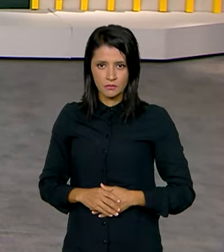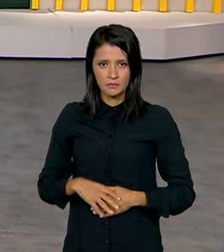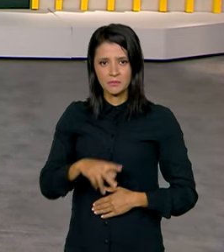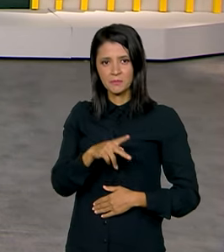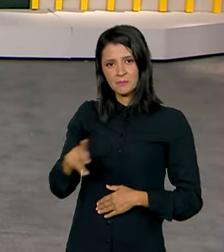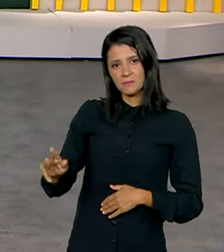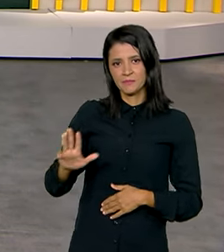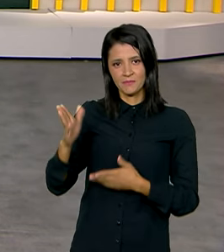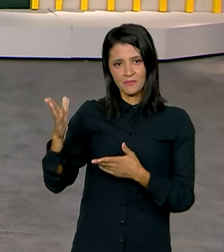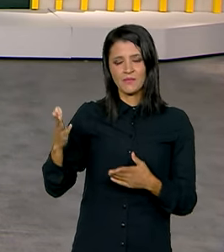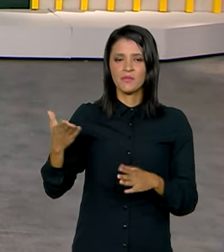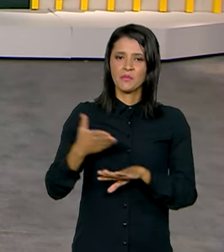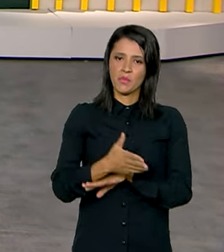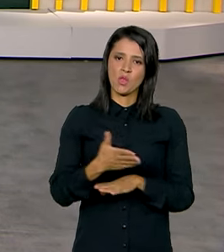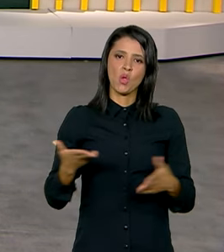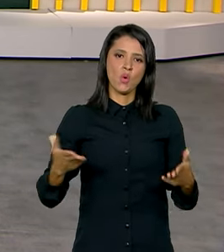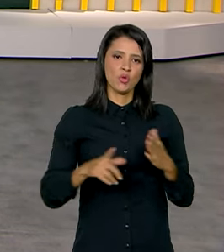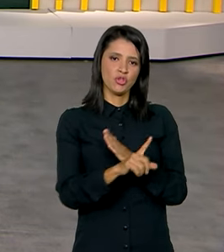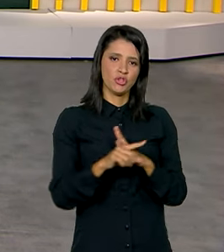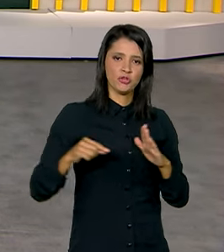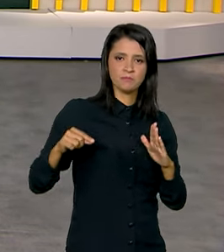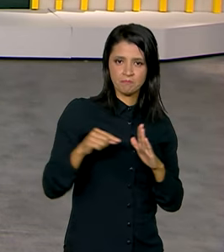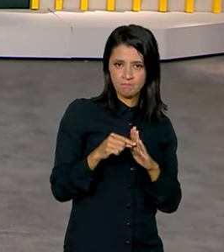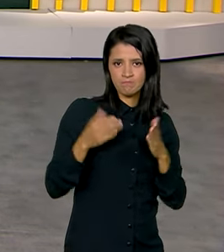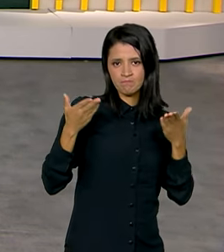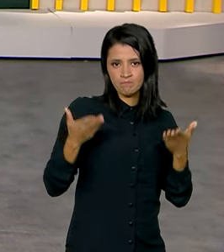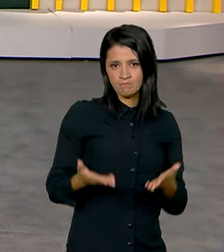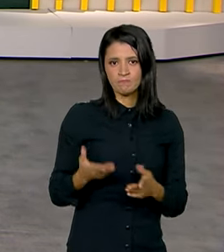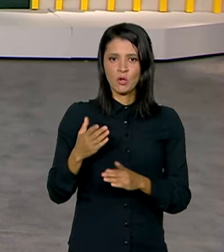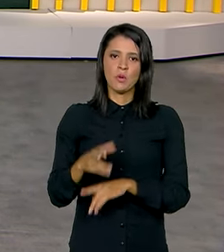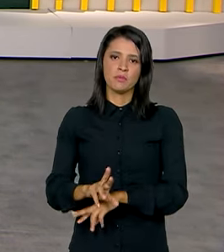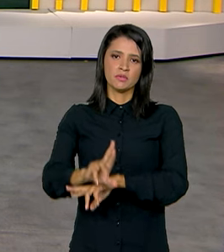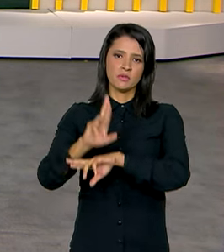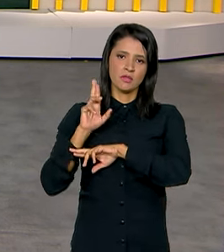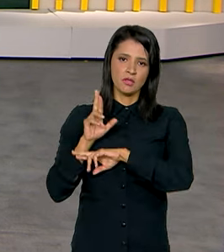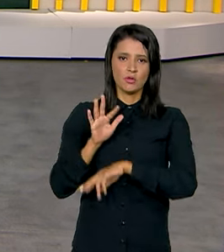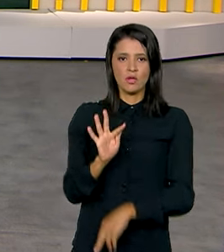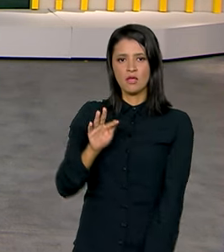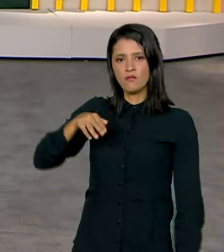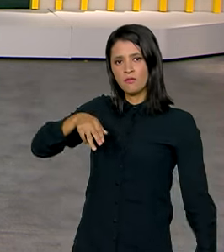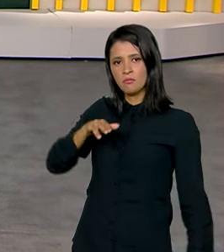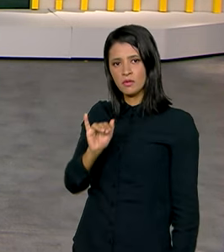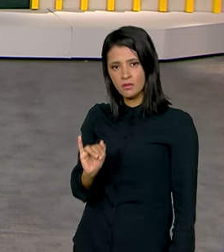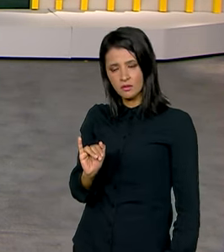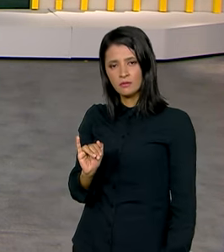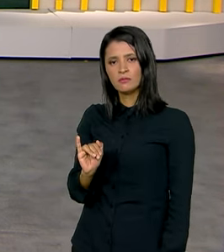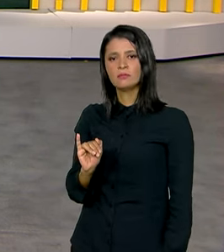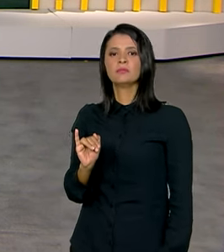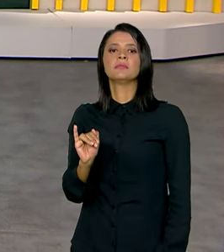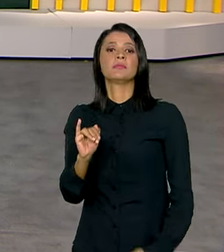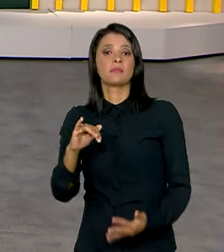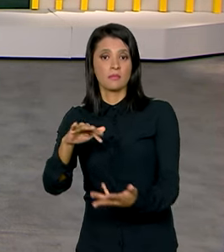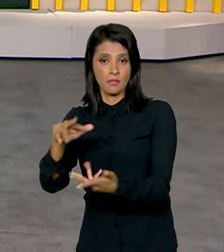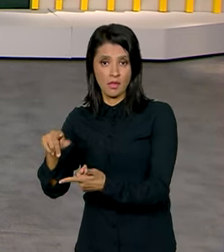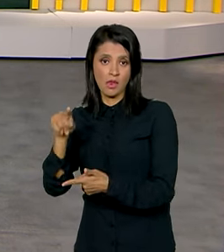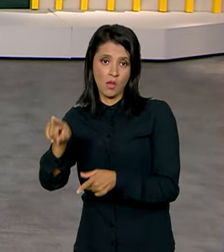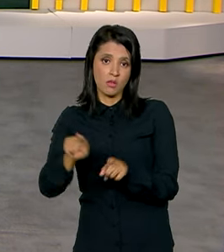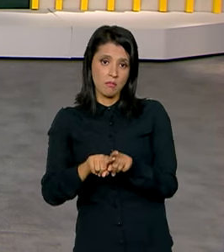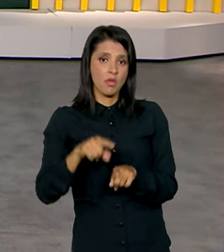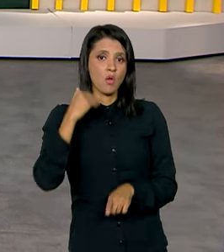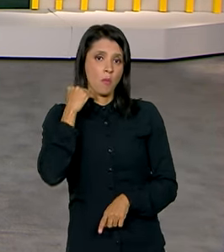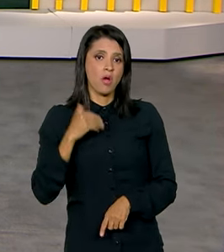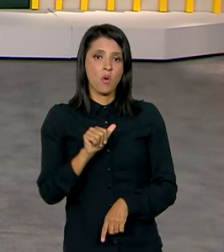O presidente Lula se reuniu hoje no Palácio do Planalto com representantes do Fundo Monetário Internacional e do